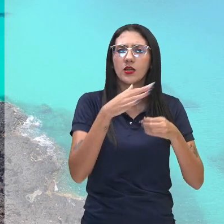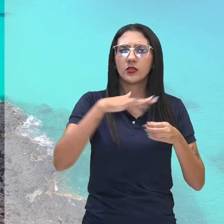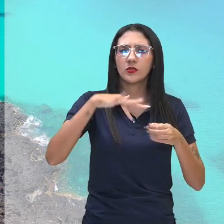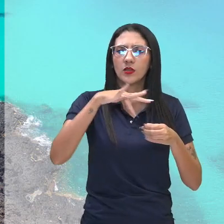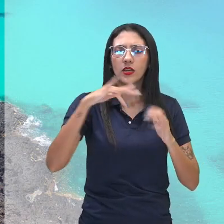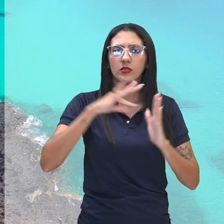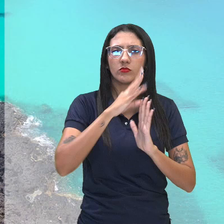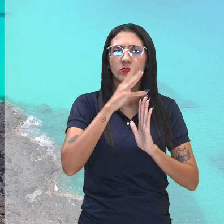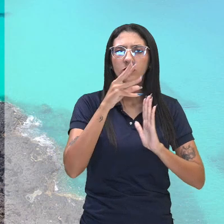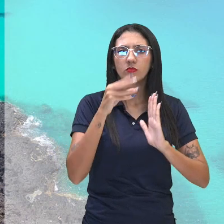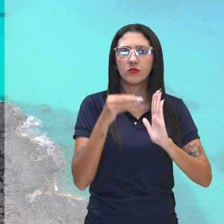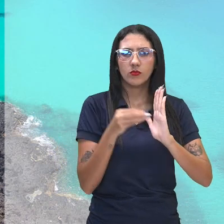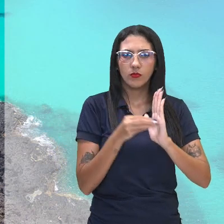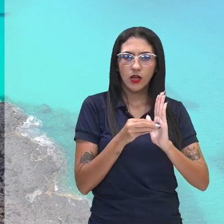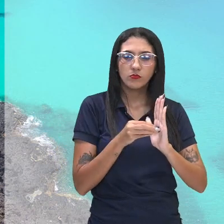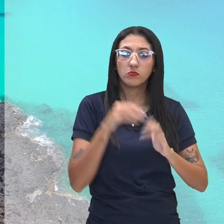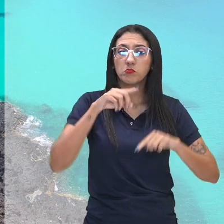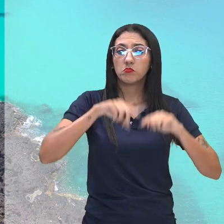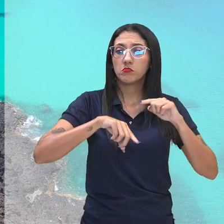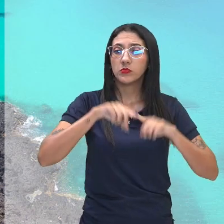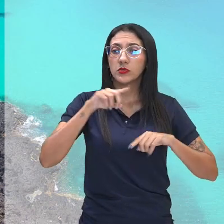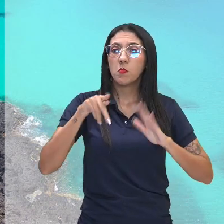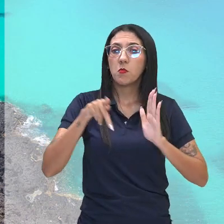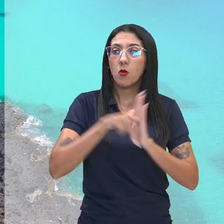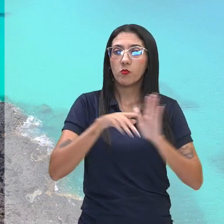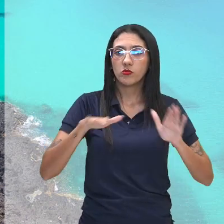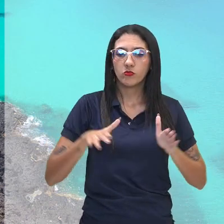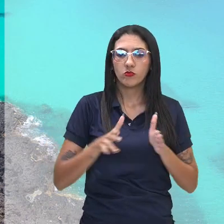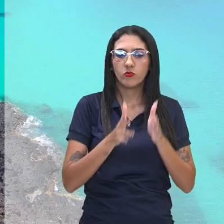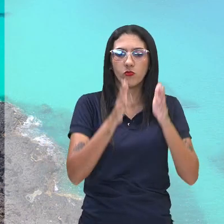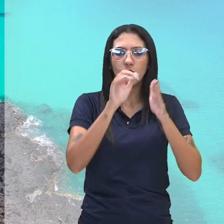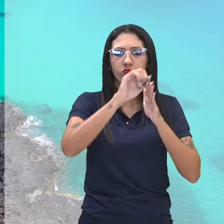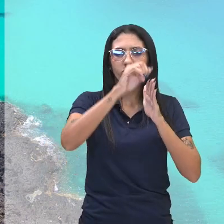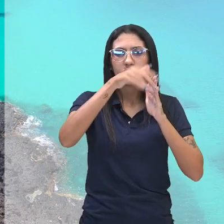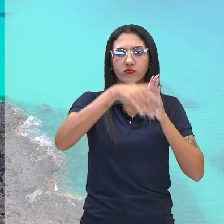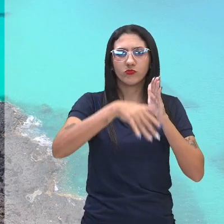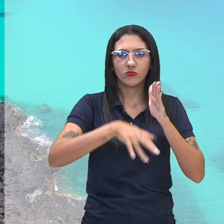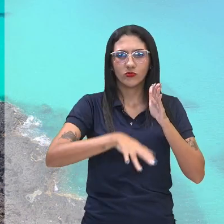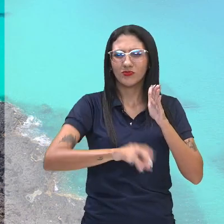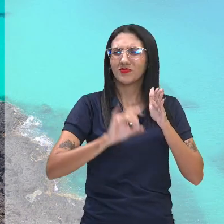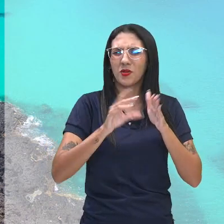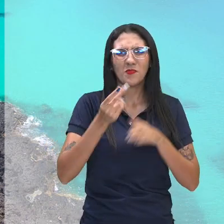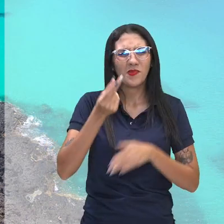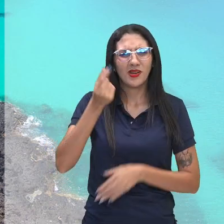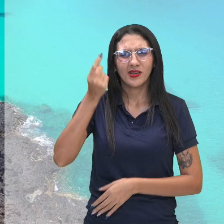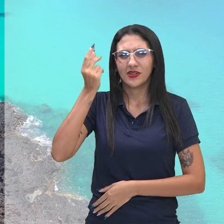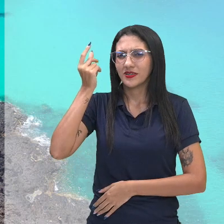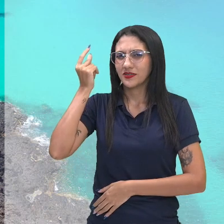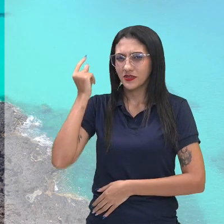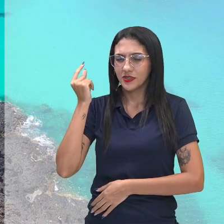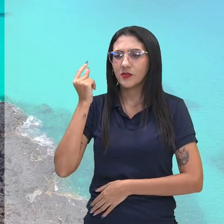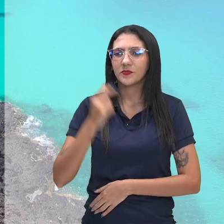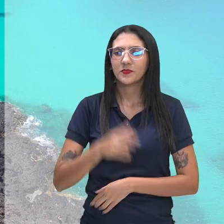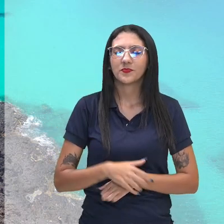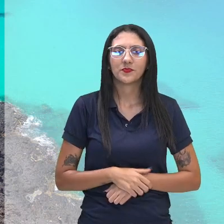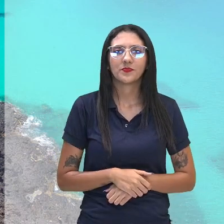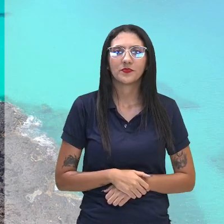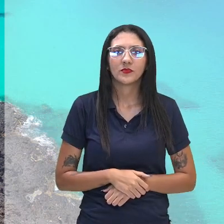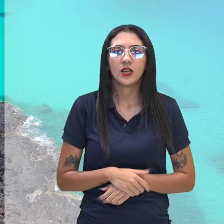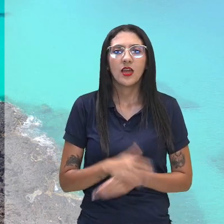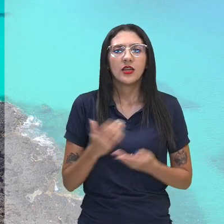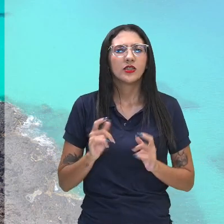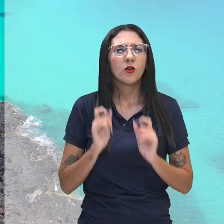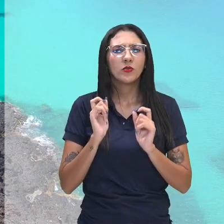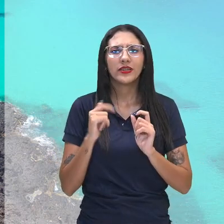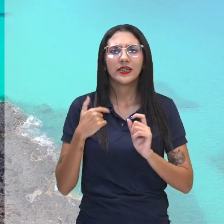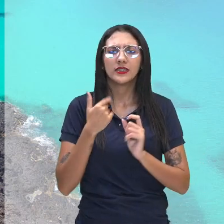derramamentos basálticos de origem vulcânica no passado geológico brasileiro. Então o que a gente entende com essa